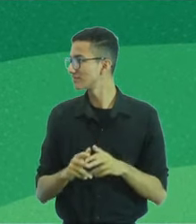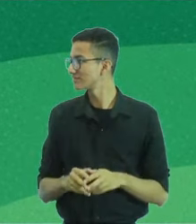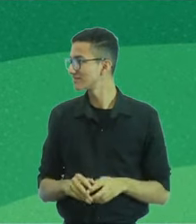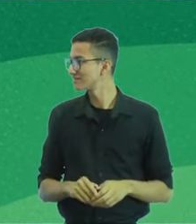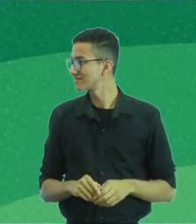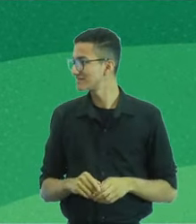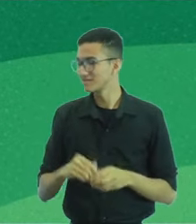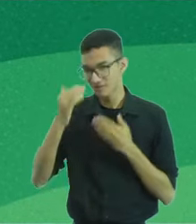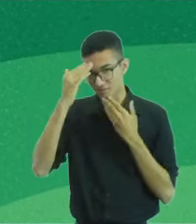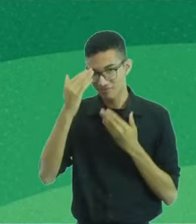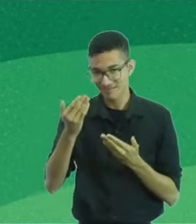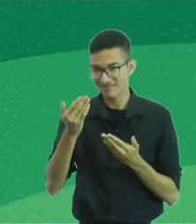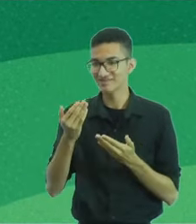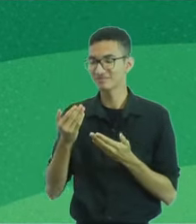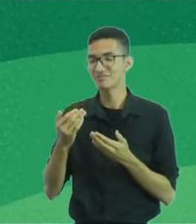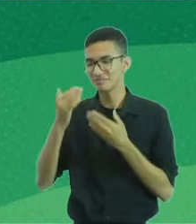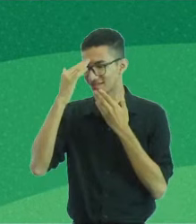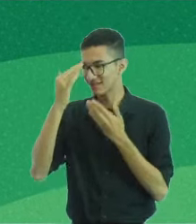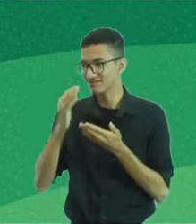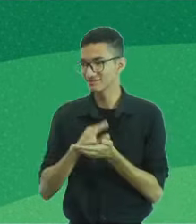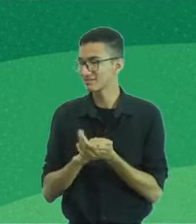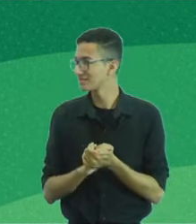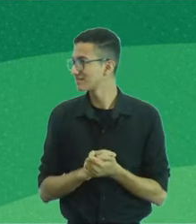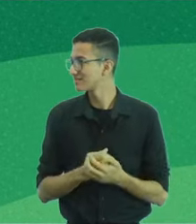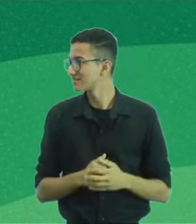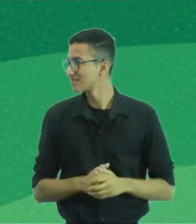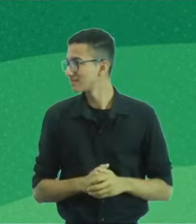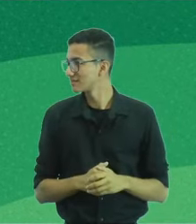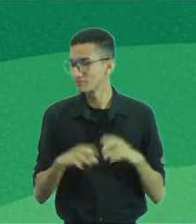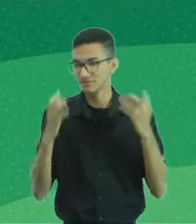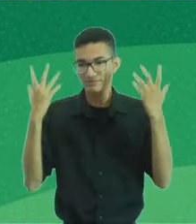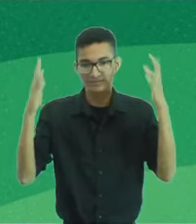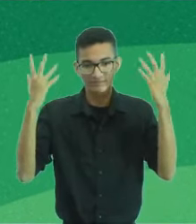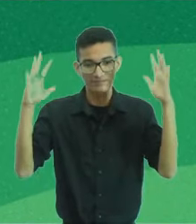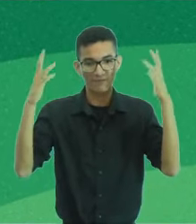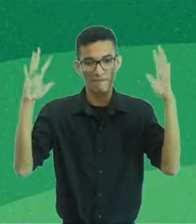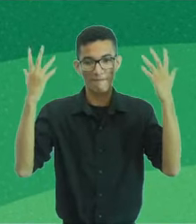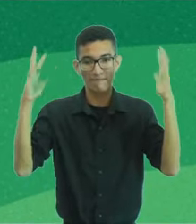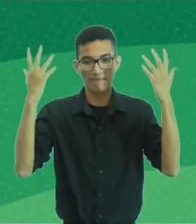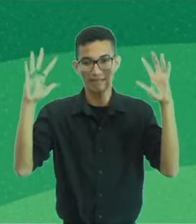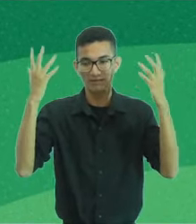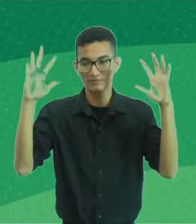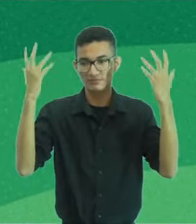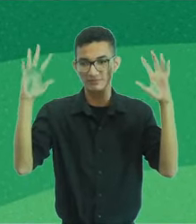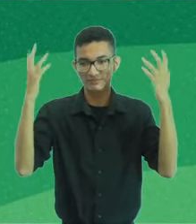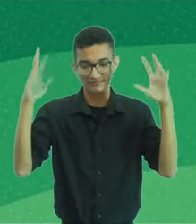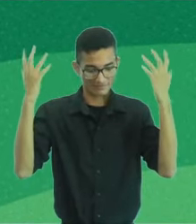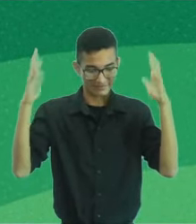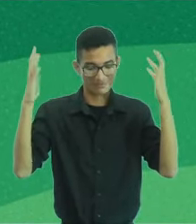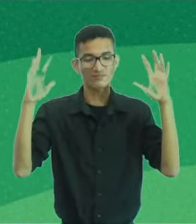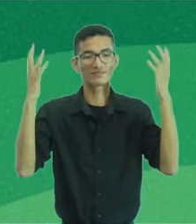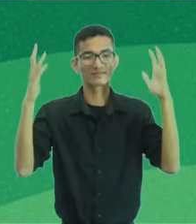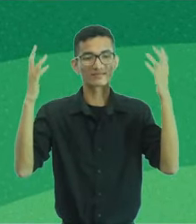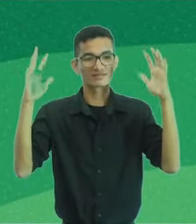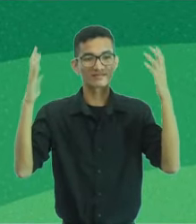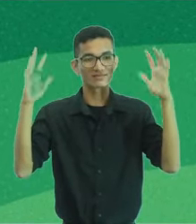sentido para isso obrigado eu queria pedir uma salva de palmas para as pessoas estão fazendo isso aqui agora